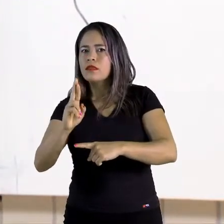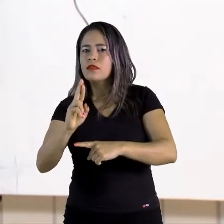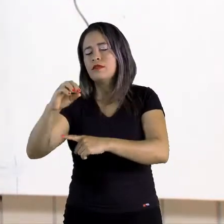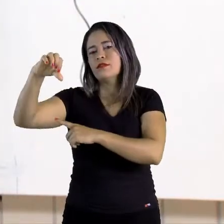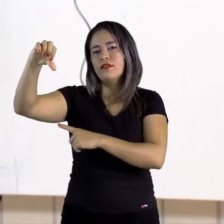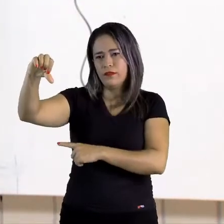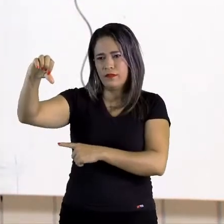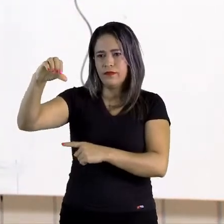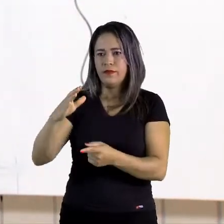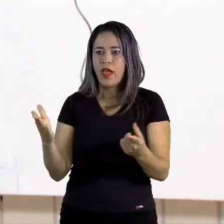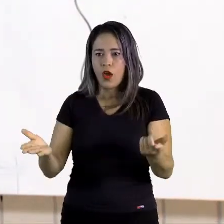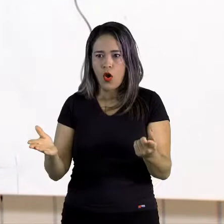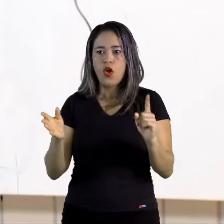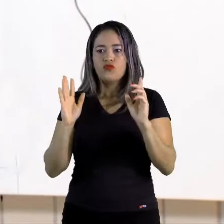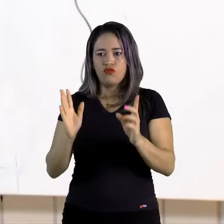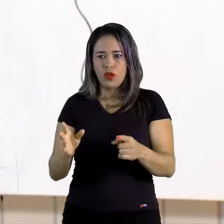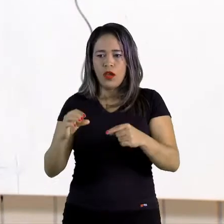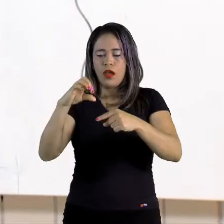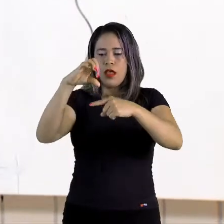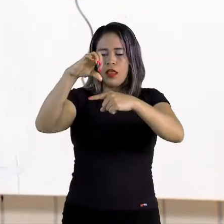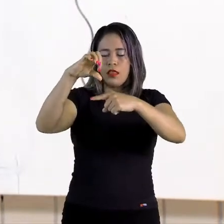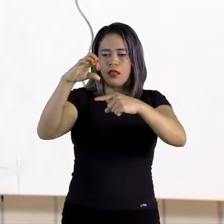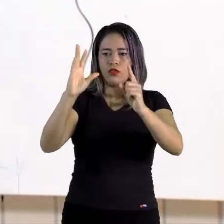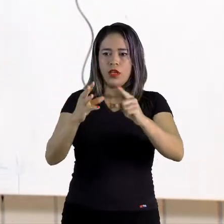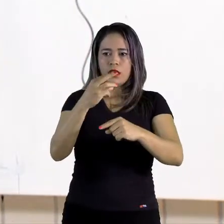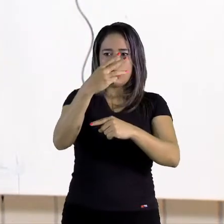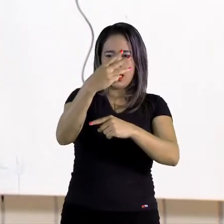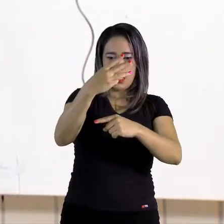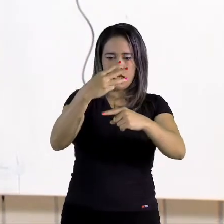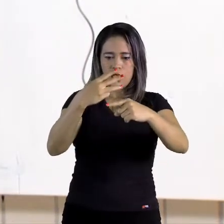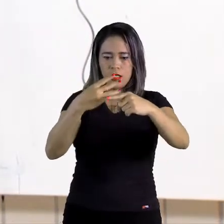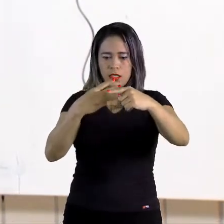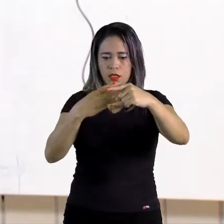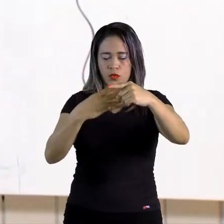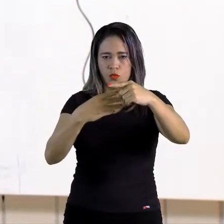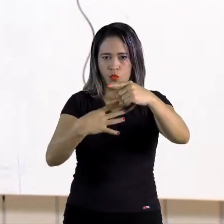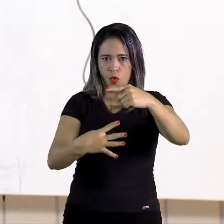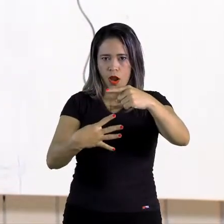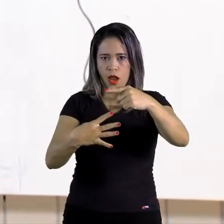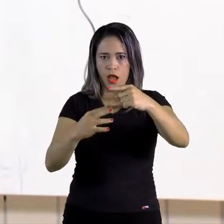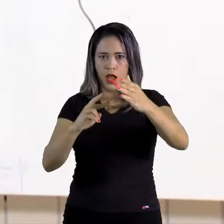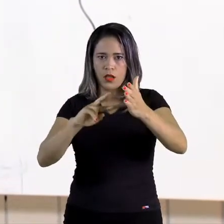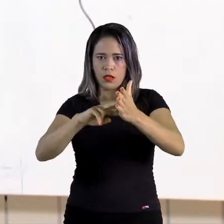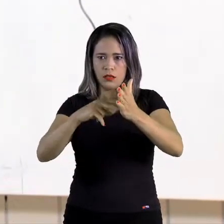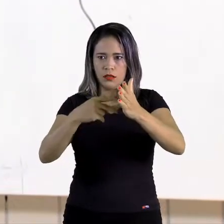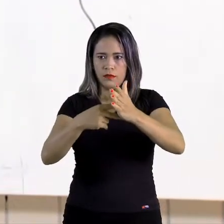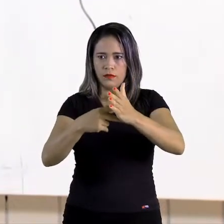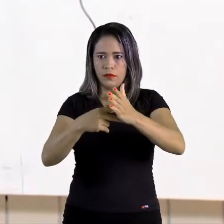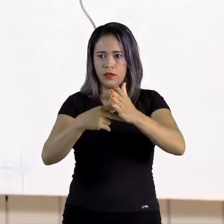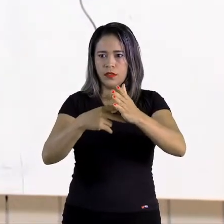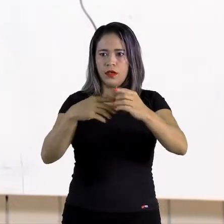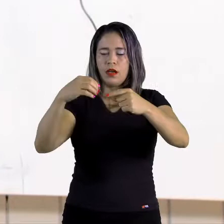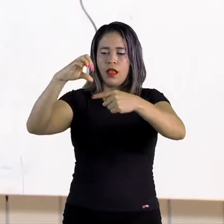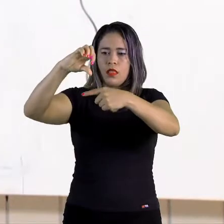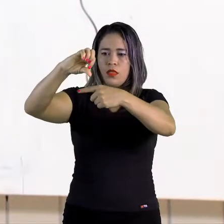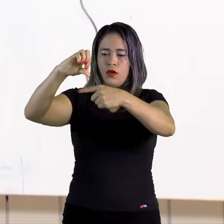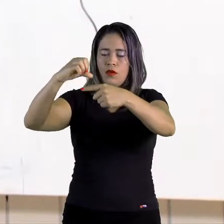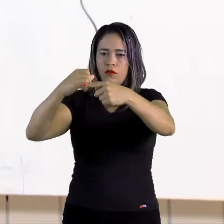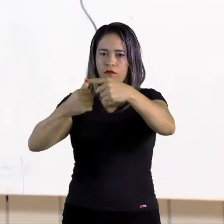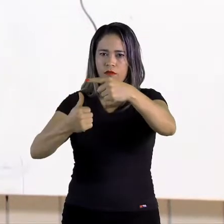Eu também transformei 3/4 em 9/12,